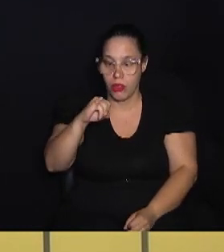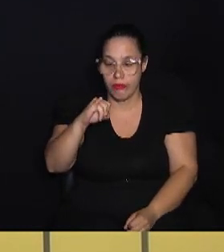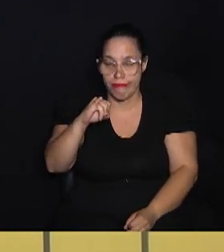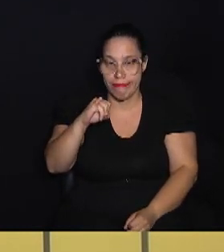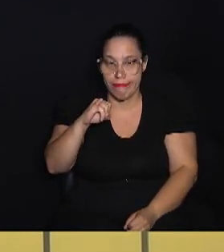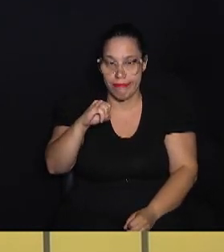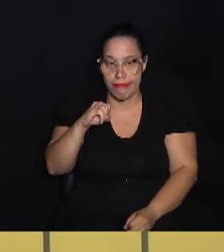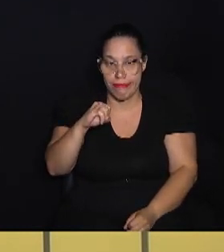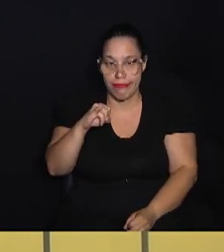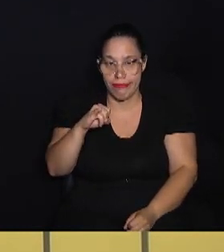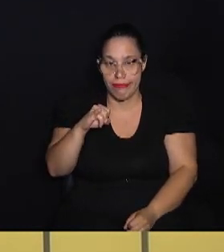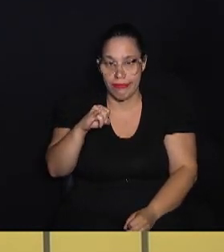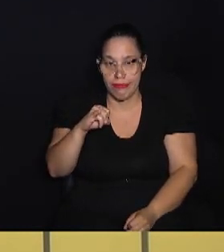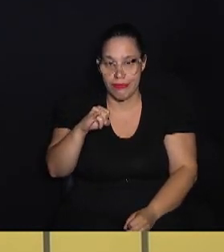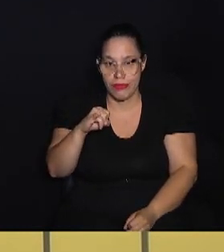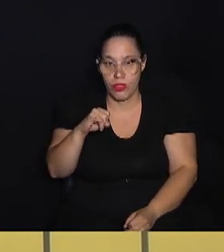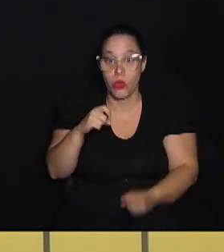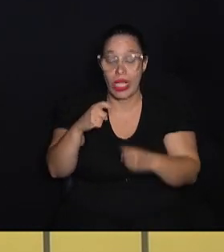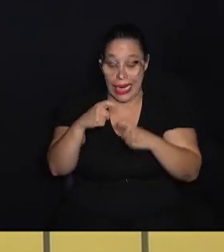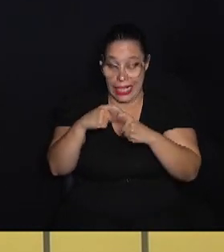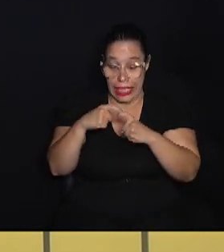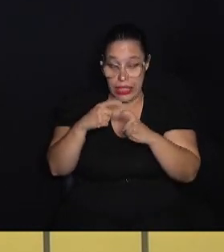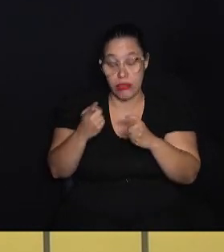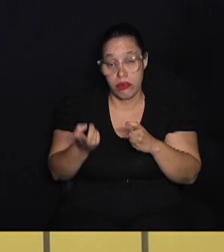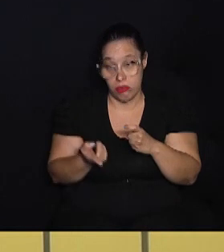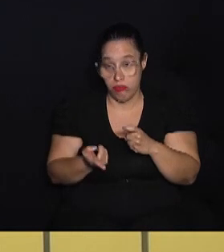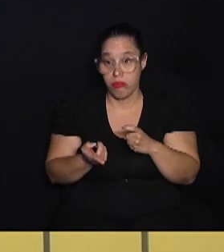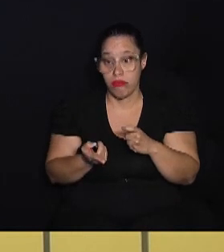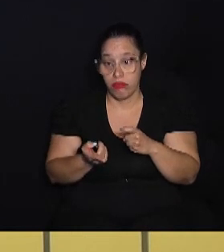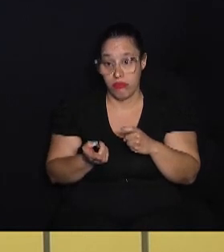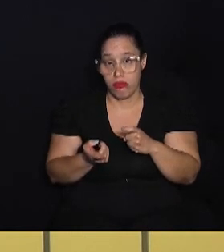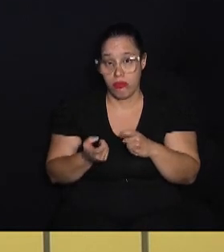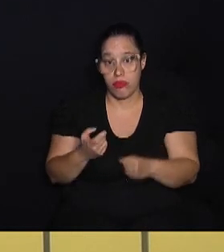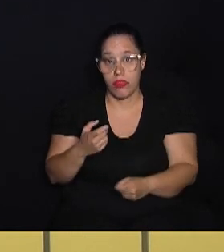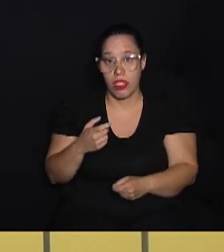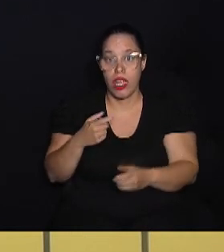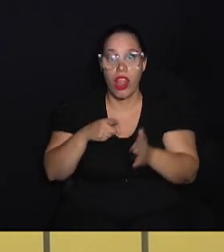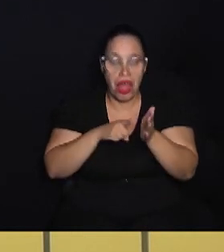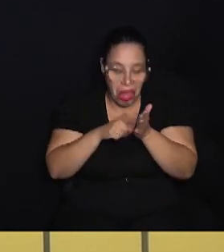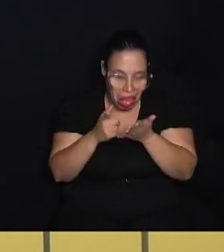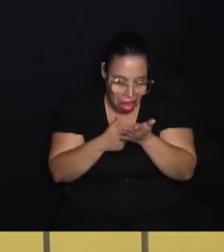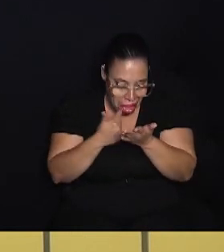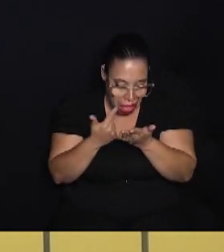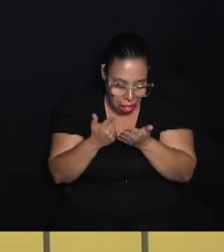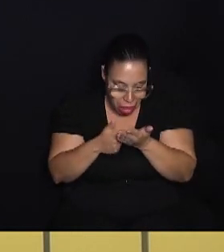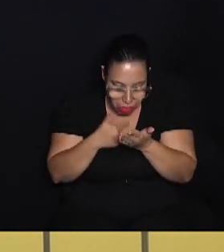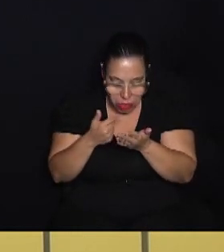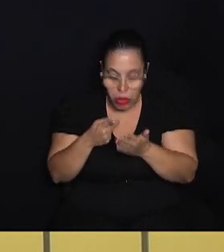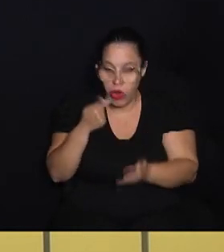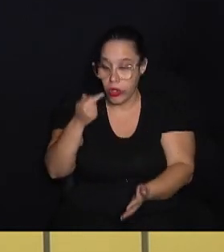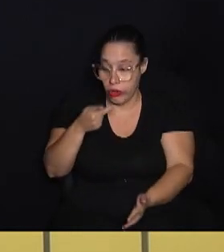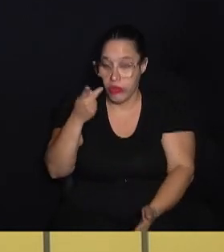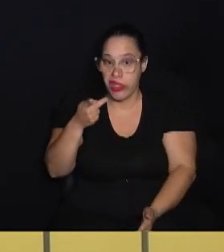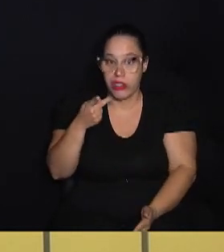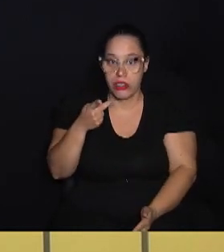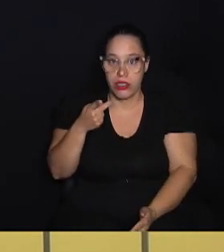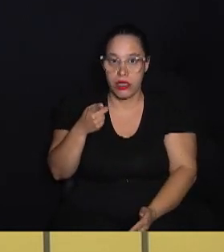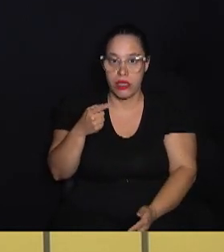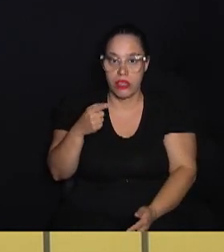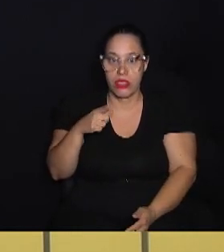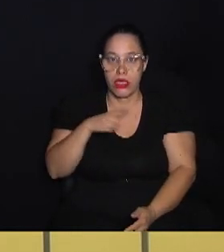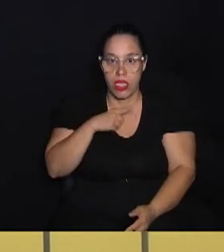nós aqui seja médico, né? Mas assim, eu li algumas coisas falando que a gente já